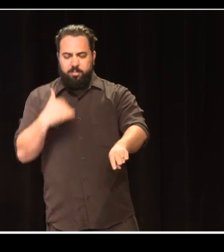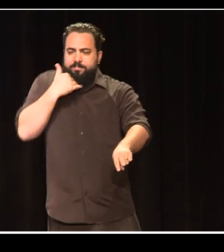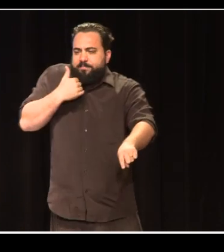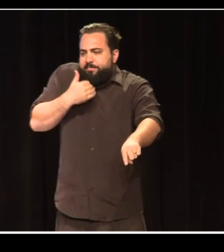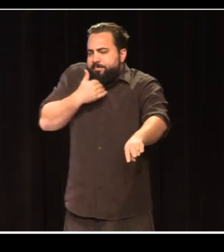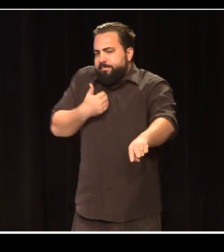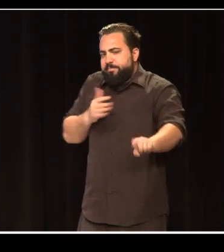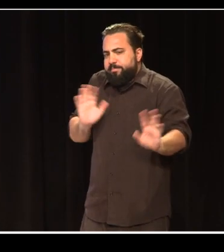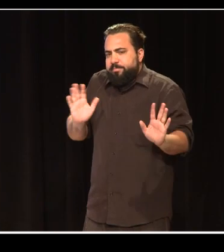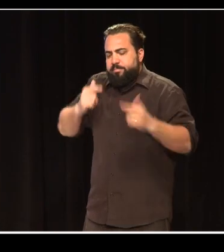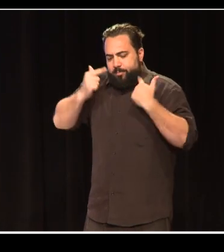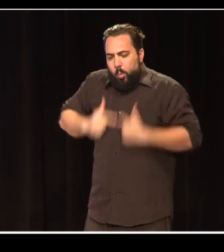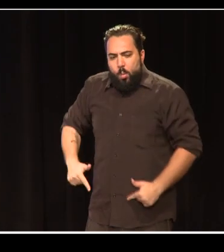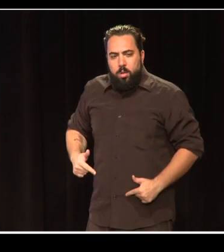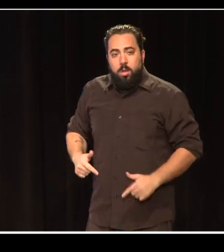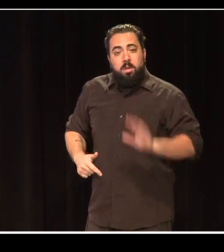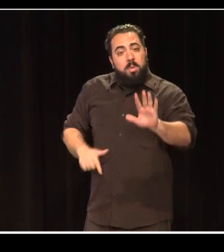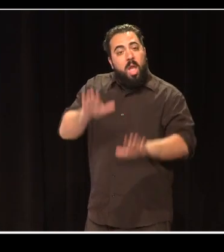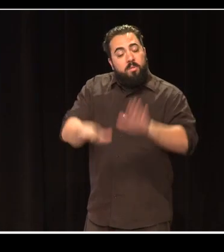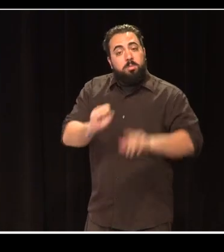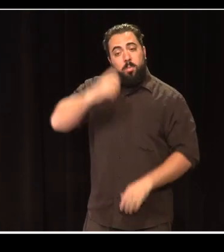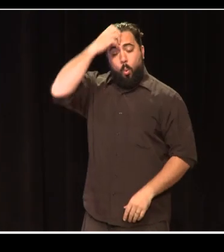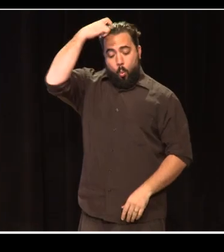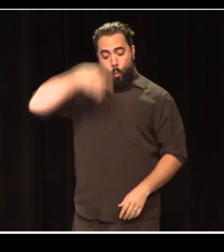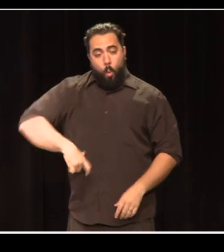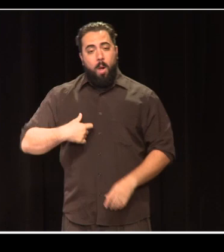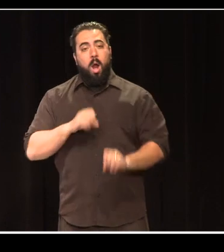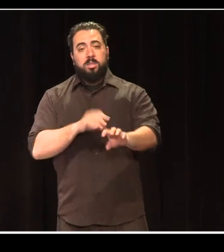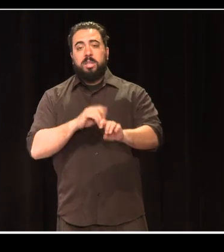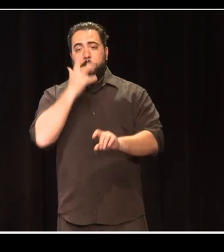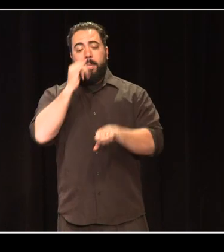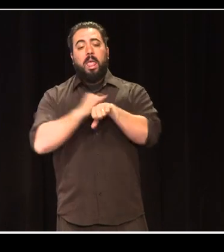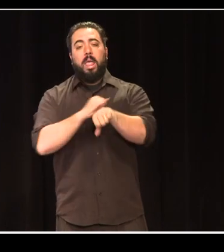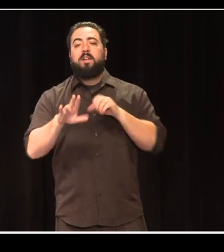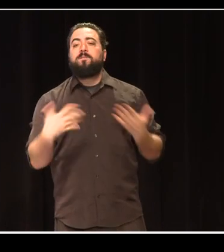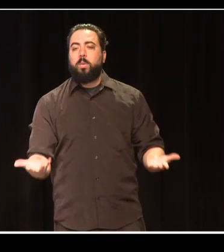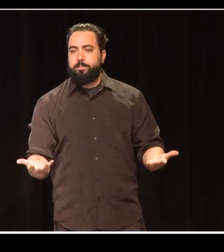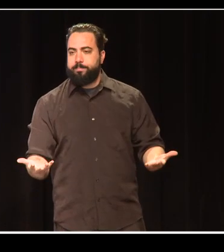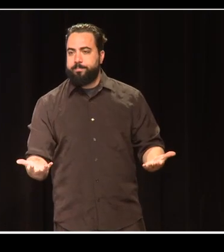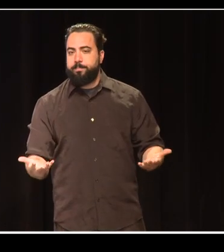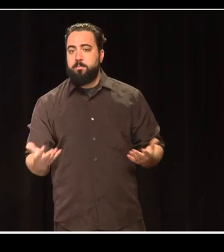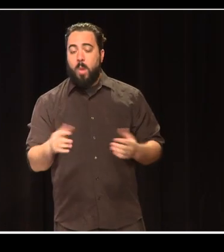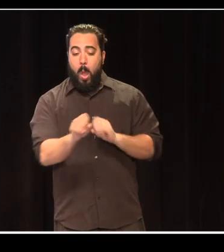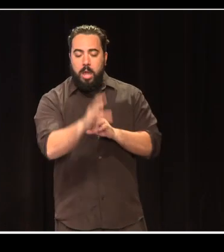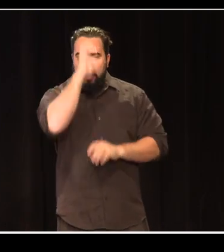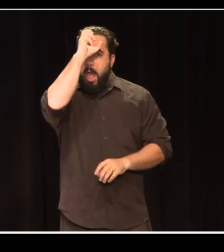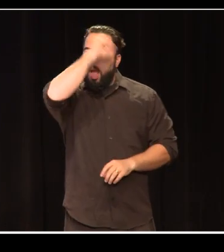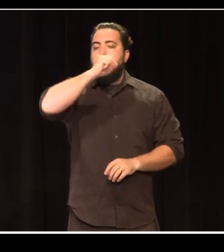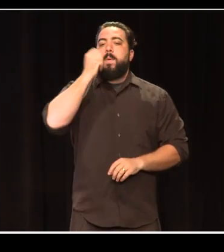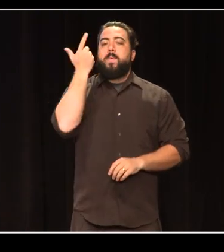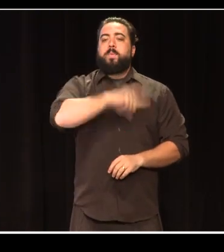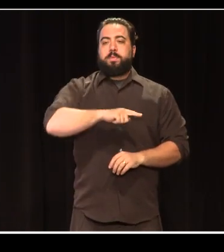culpa minha, mas eu não ensinei. Né? Então, a gente começa coisa que até toca na gente,